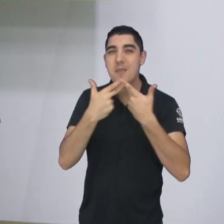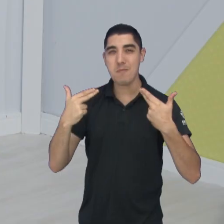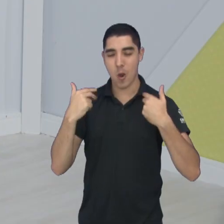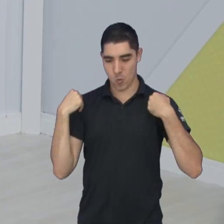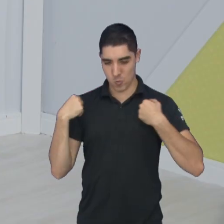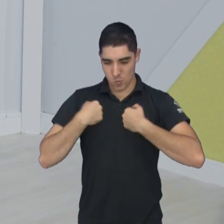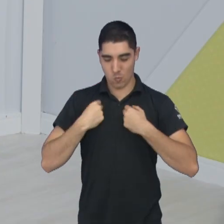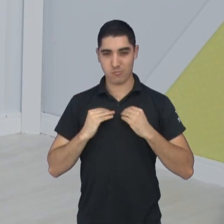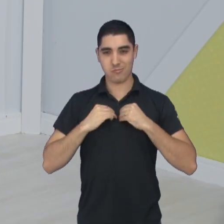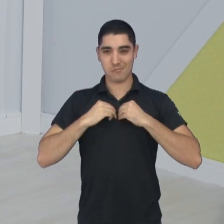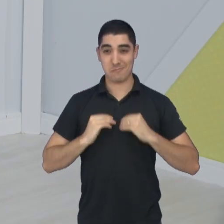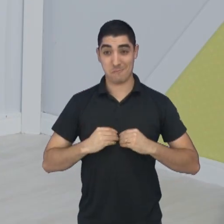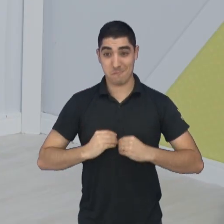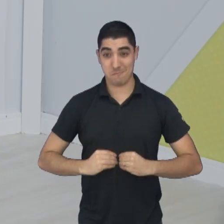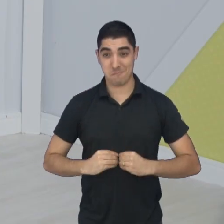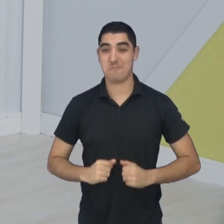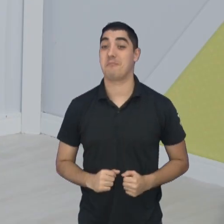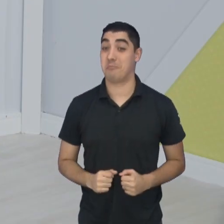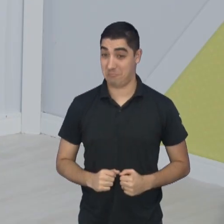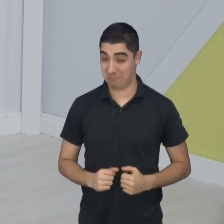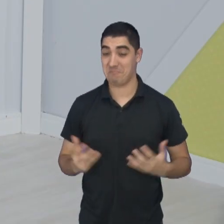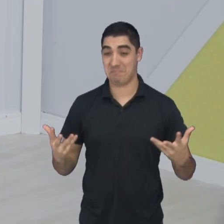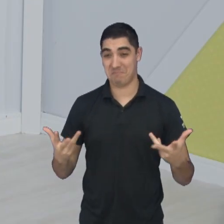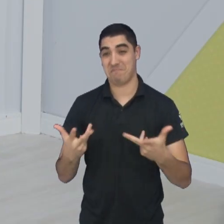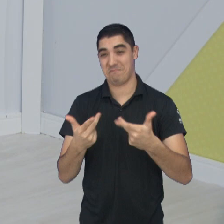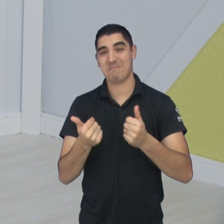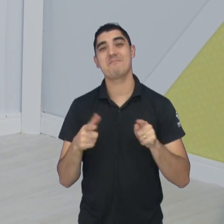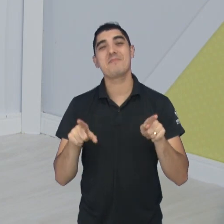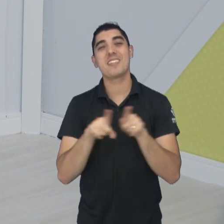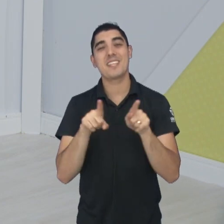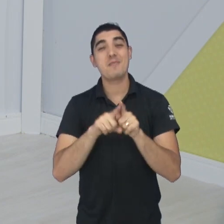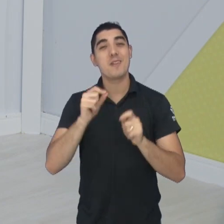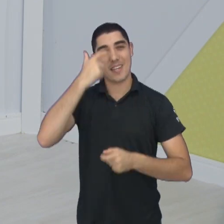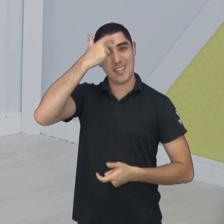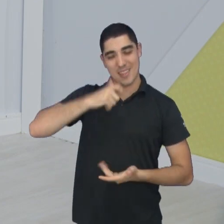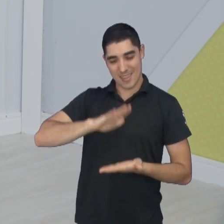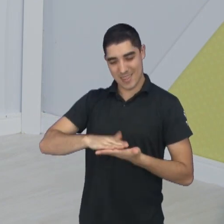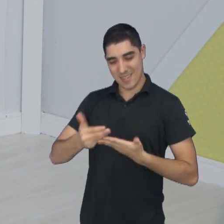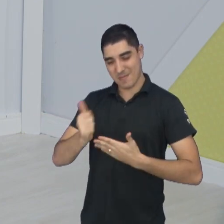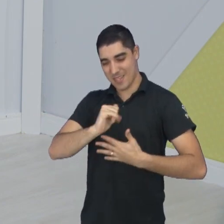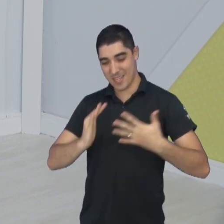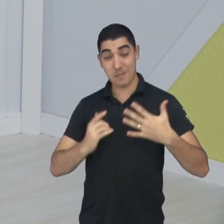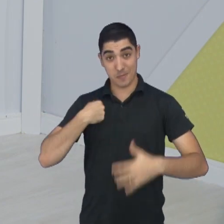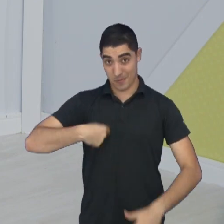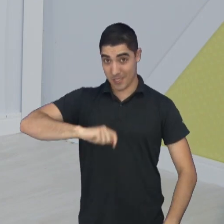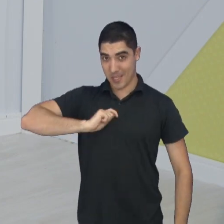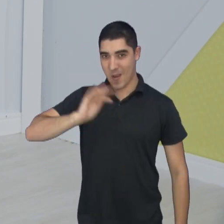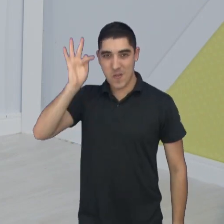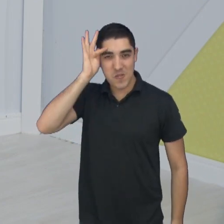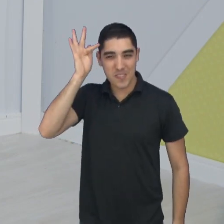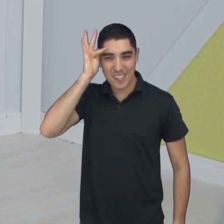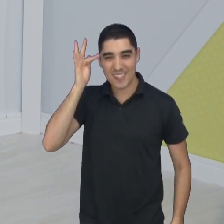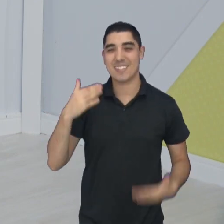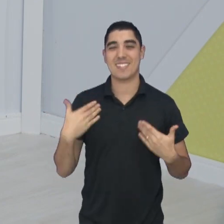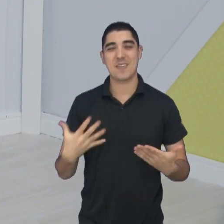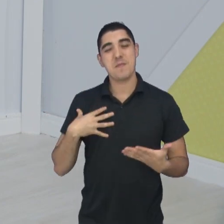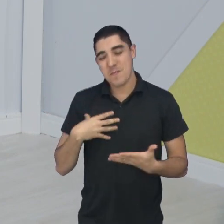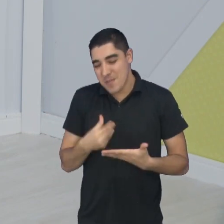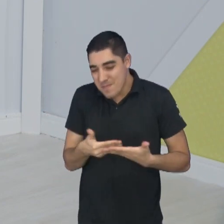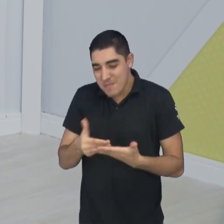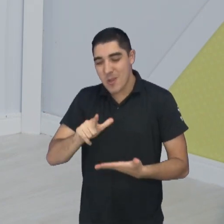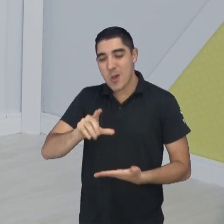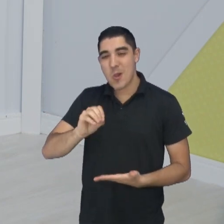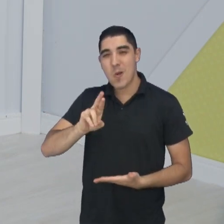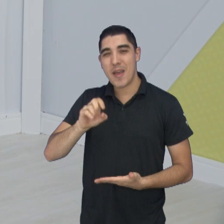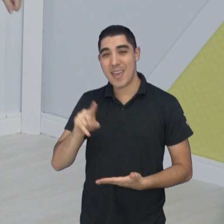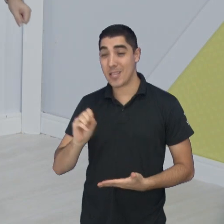de botão. Que espetáculo, hein? E aqui com a gente também o nosso intérprete de Libras, o nosso querido Luiz Fernando. O papai do